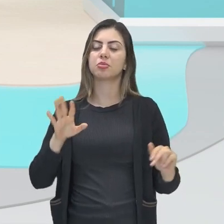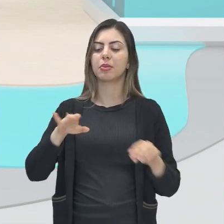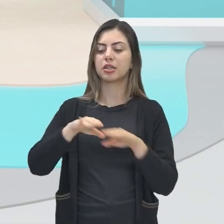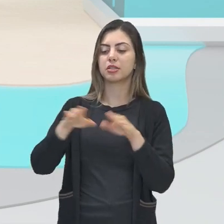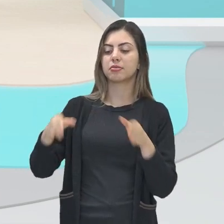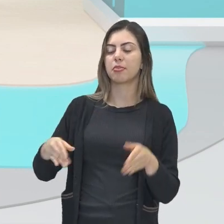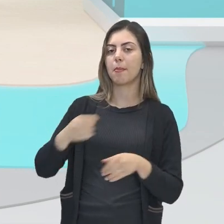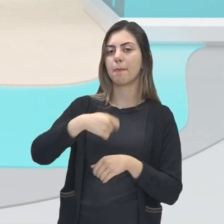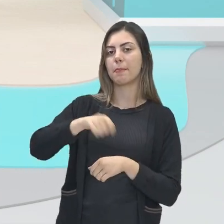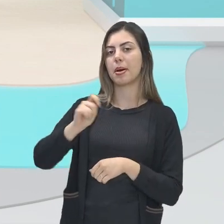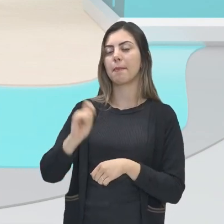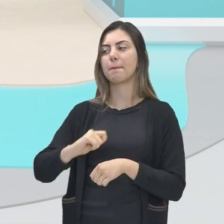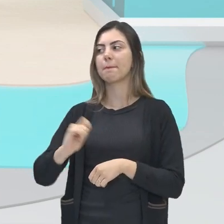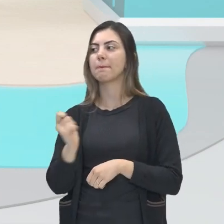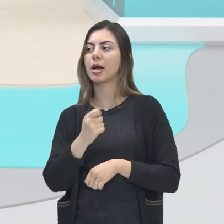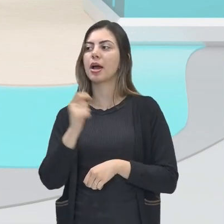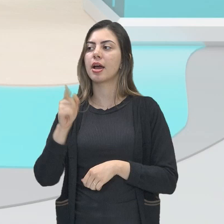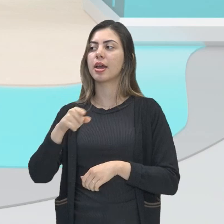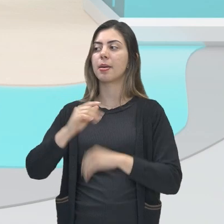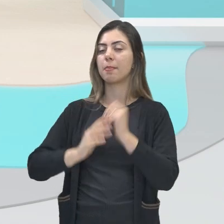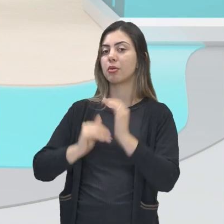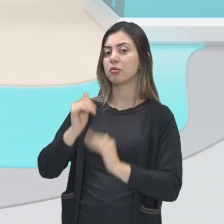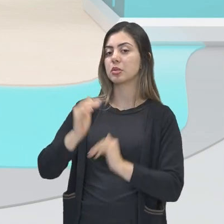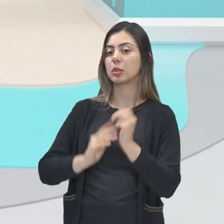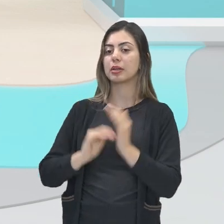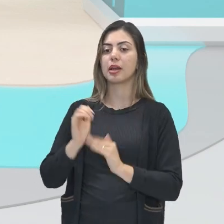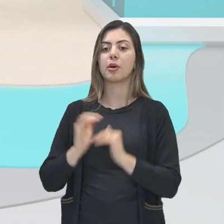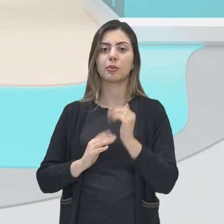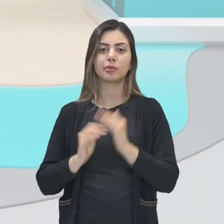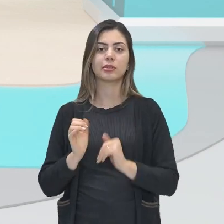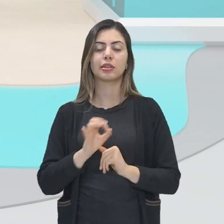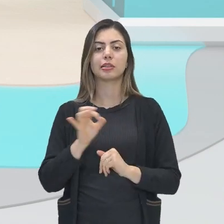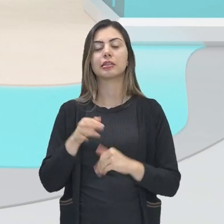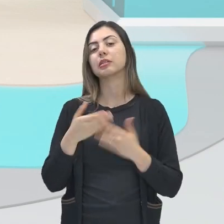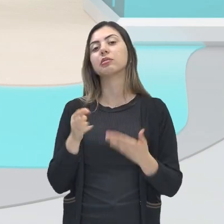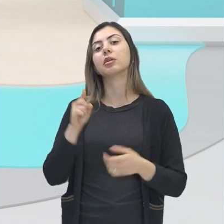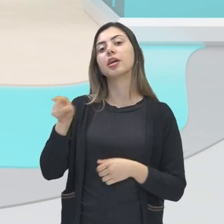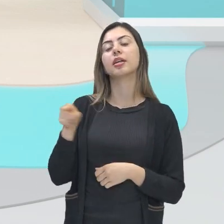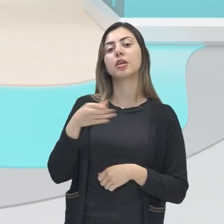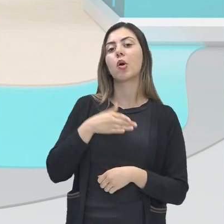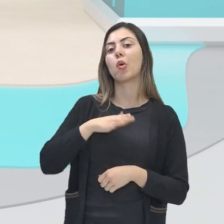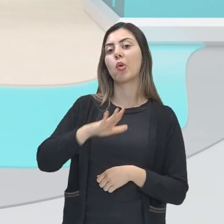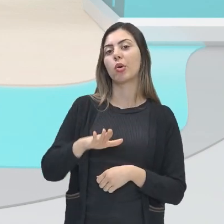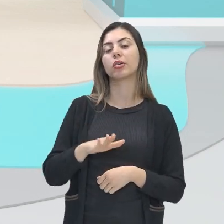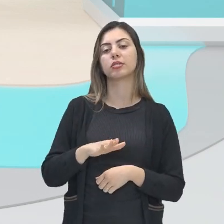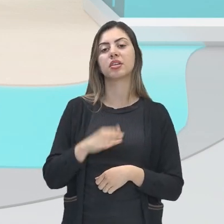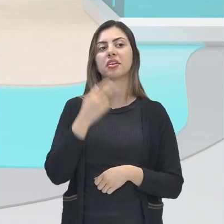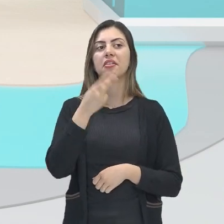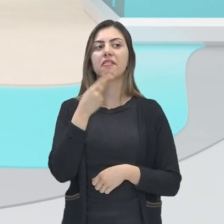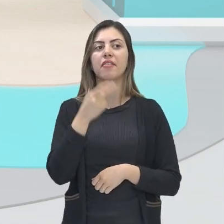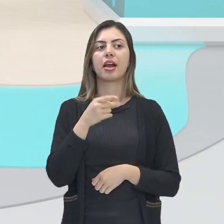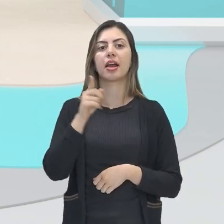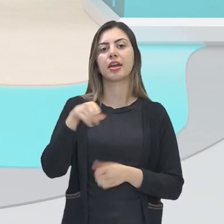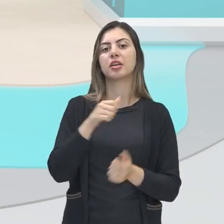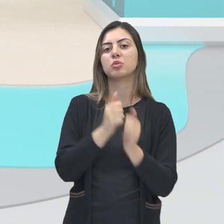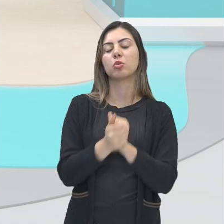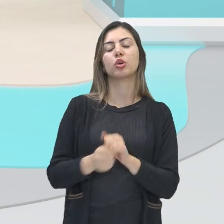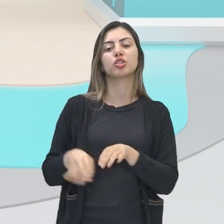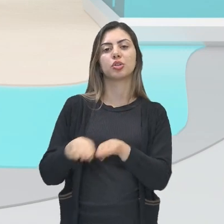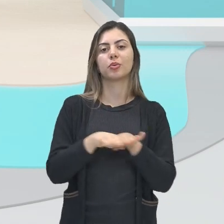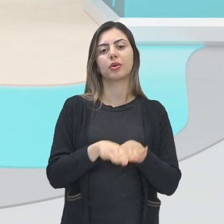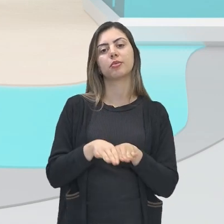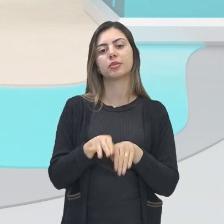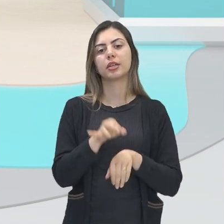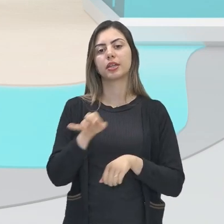é o jogo mesmo esportivo, tá bom? Então eles não gostam que digam que é a mesma coisa. Bom, vamos entender um pouco